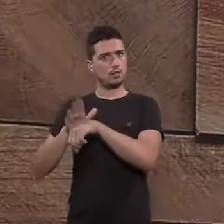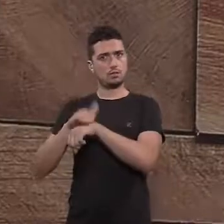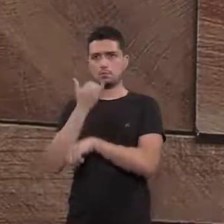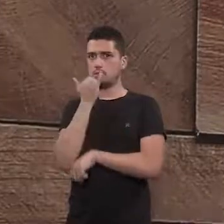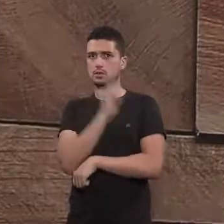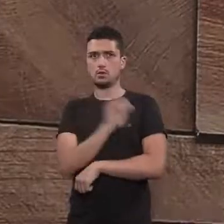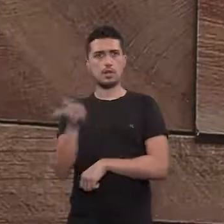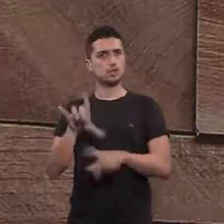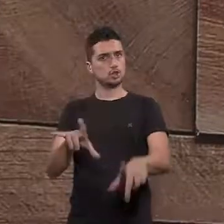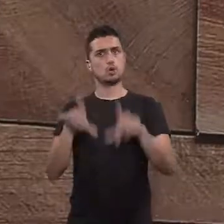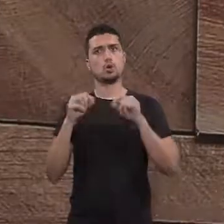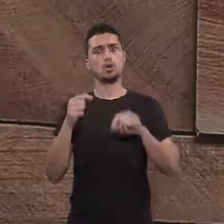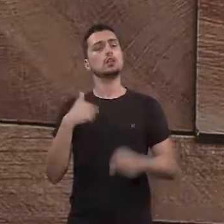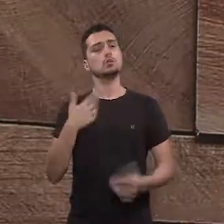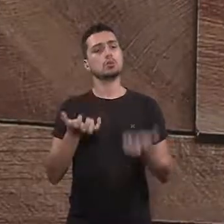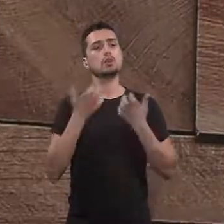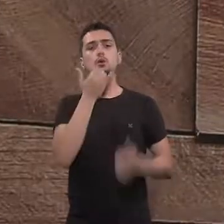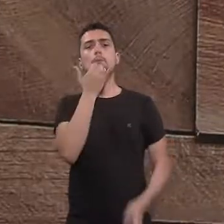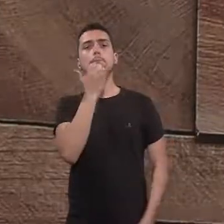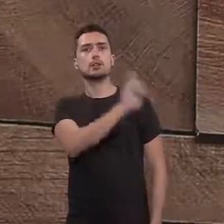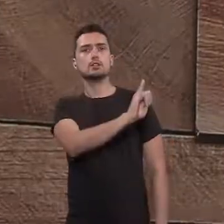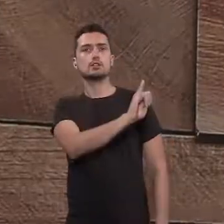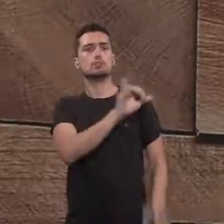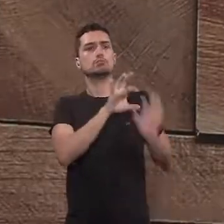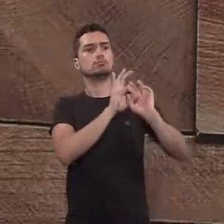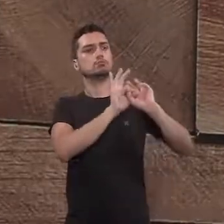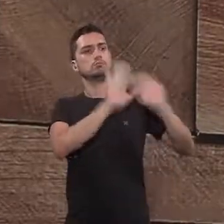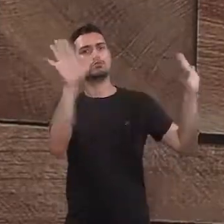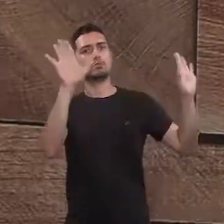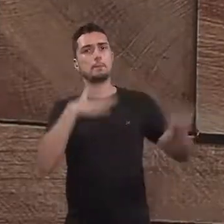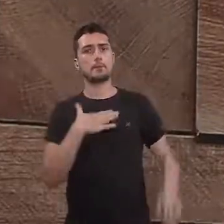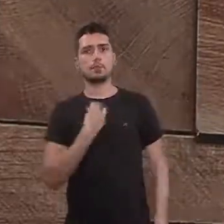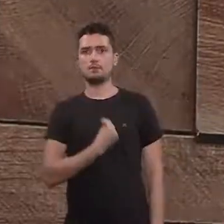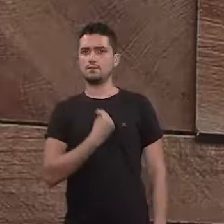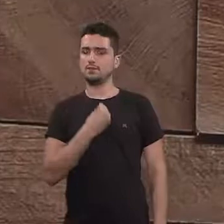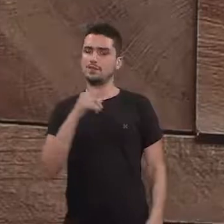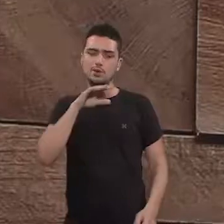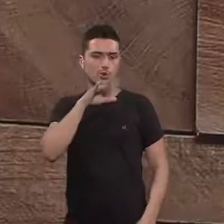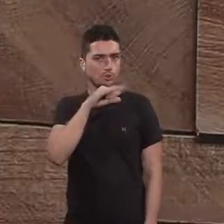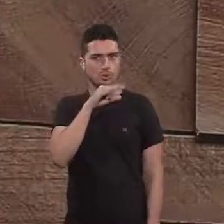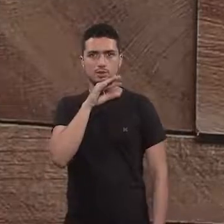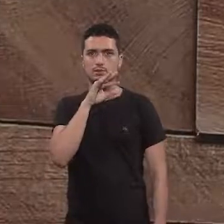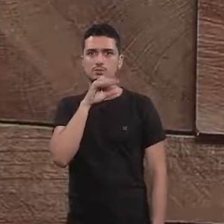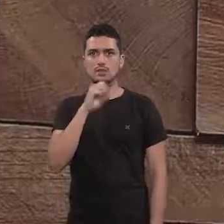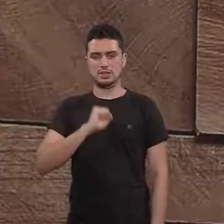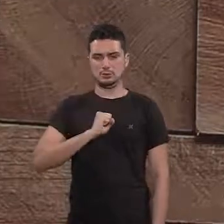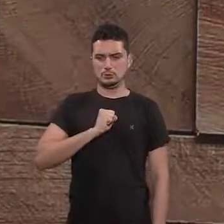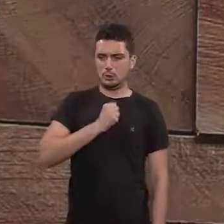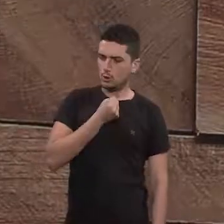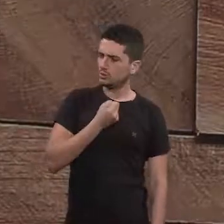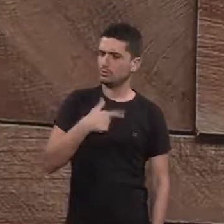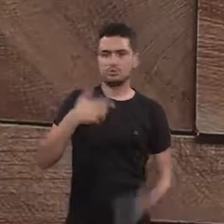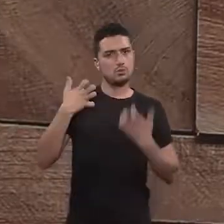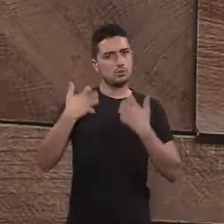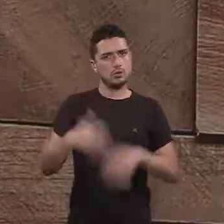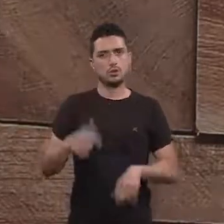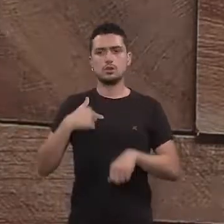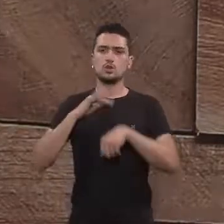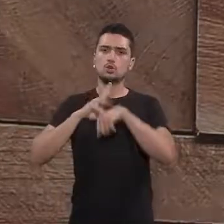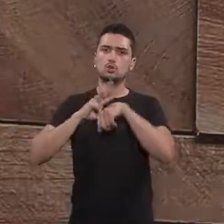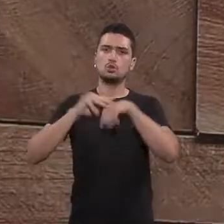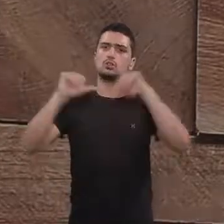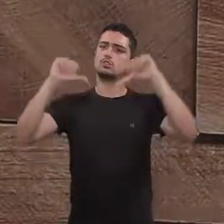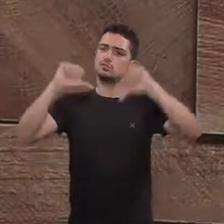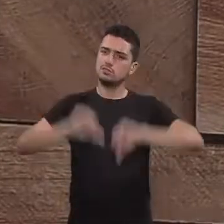Eu decido perdoar. A minha vida está muito ruim enquanto eu continuar com isso. Eu vou